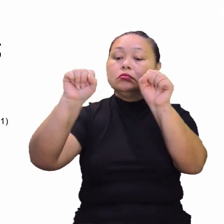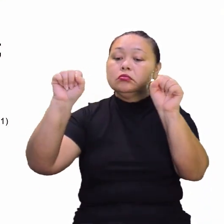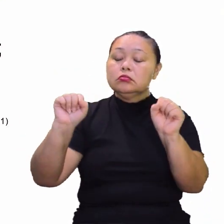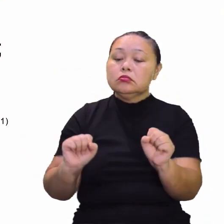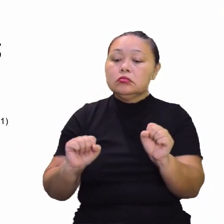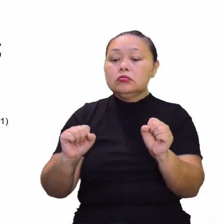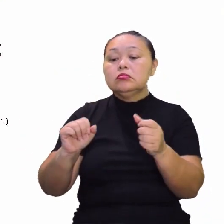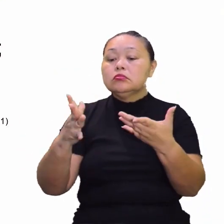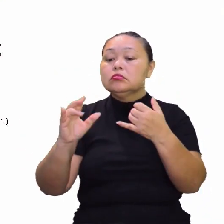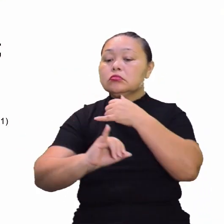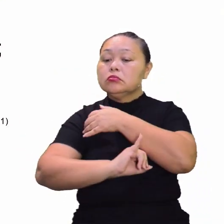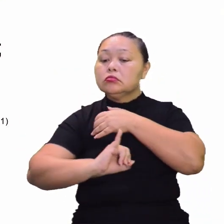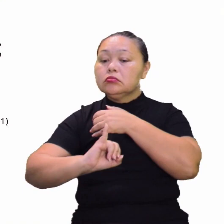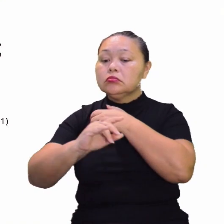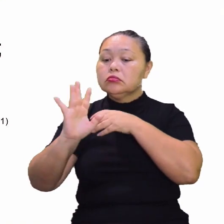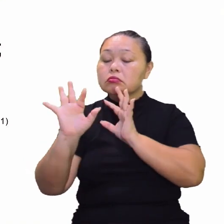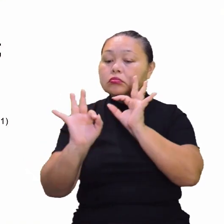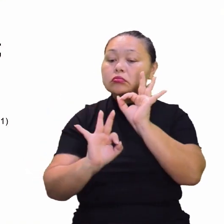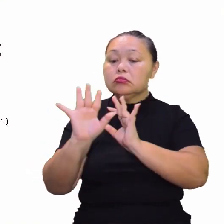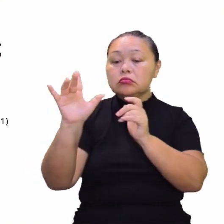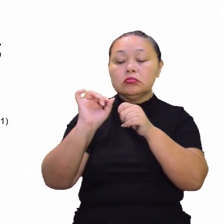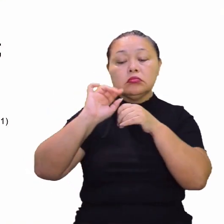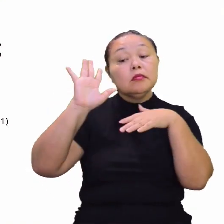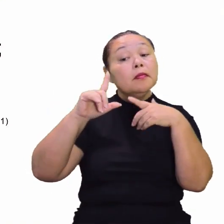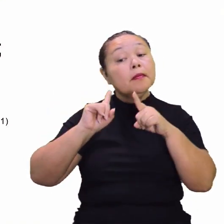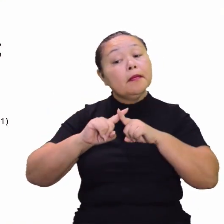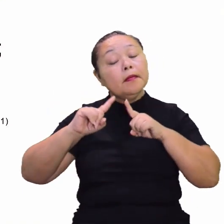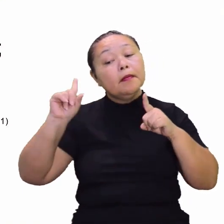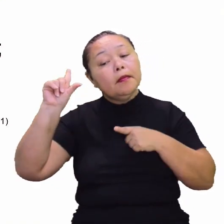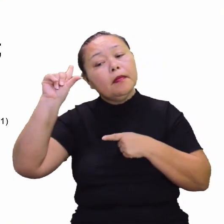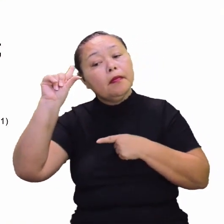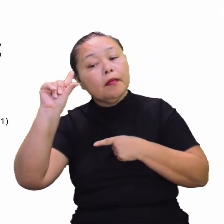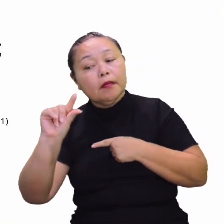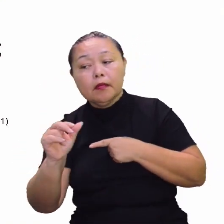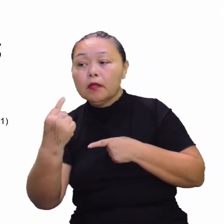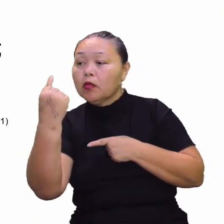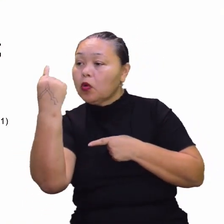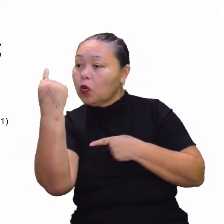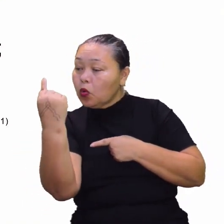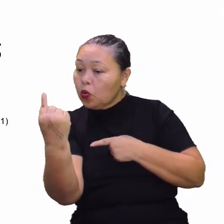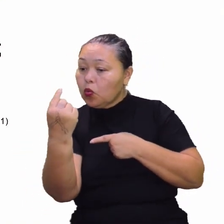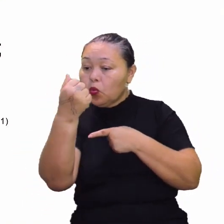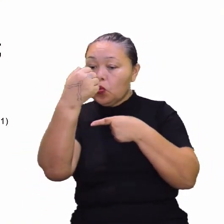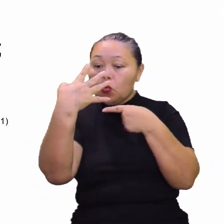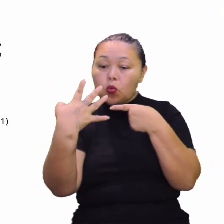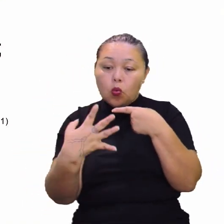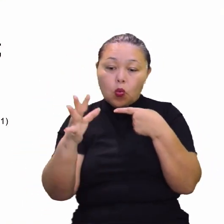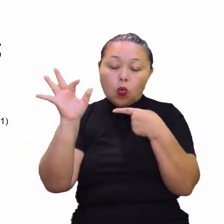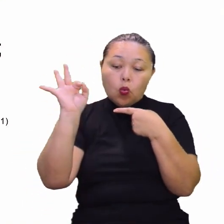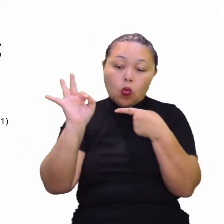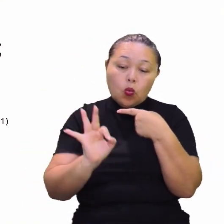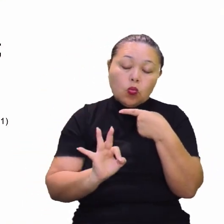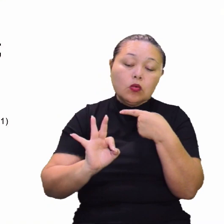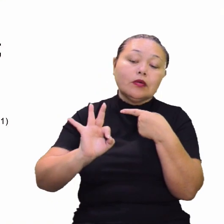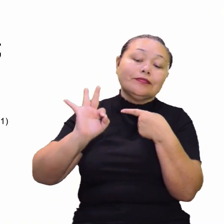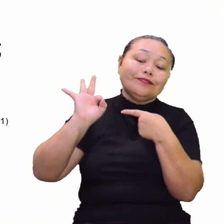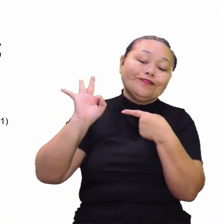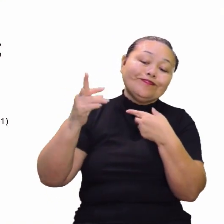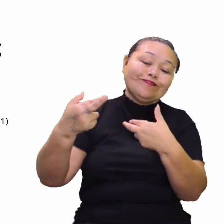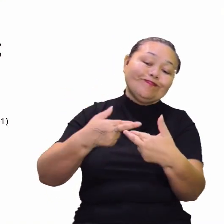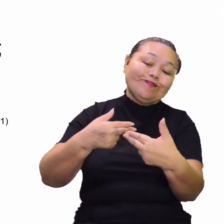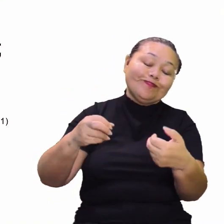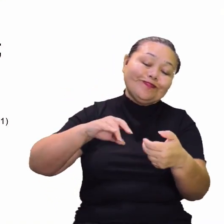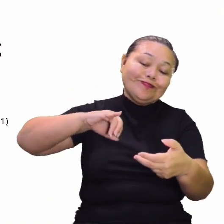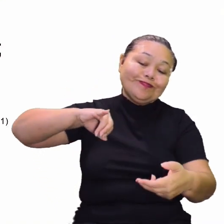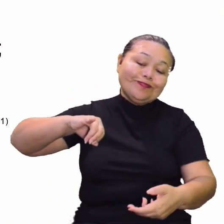como um todo, para a infraestrutura. Só que menos de 1/4 dos nossos recursos são